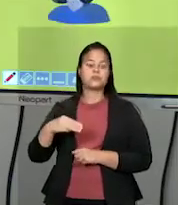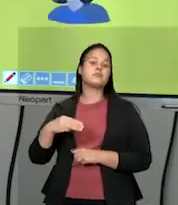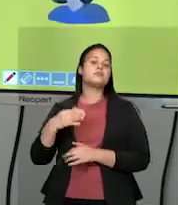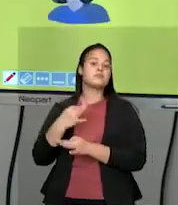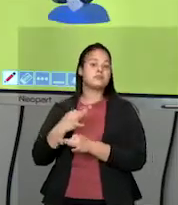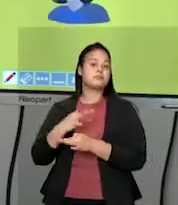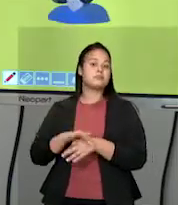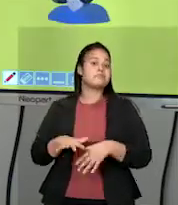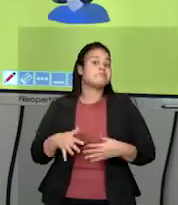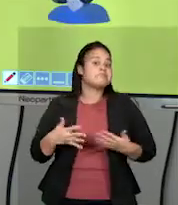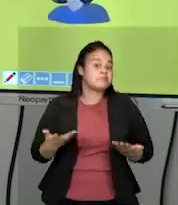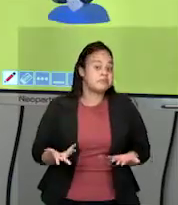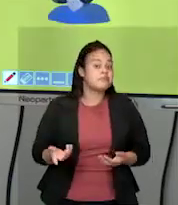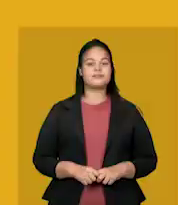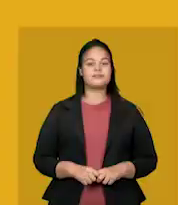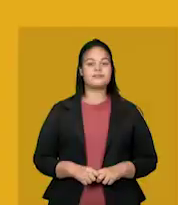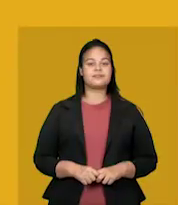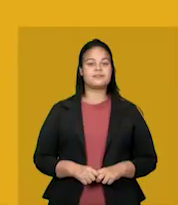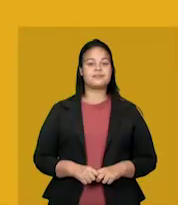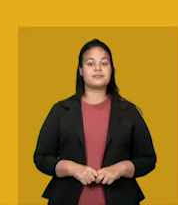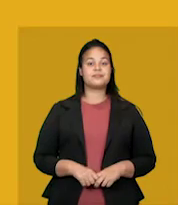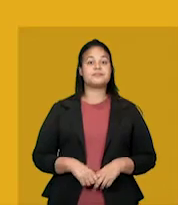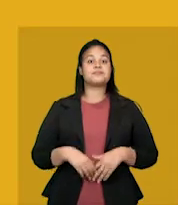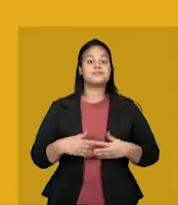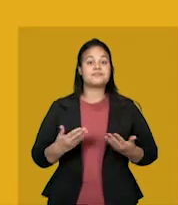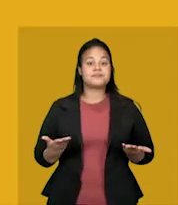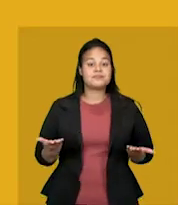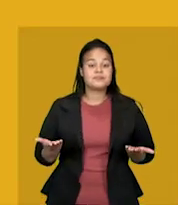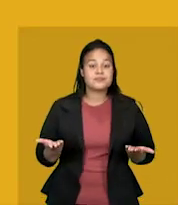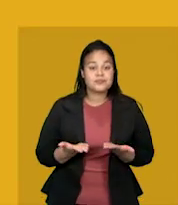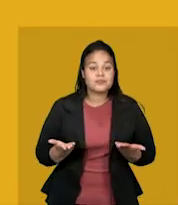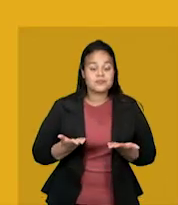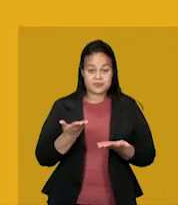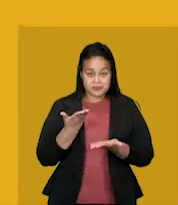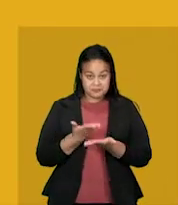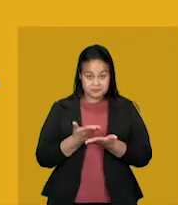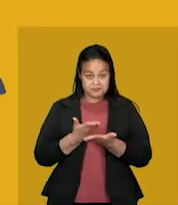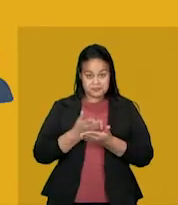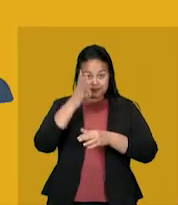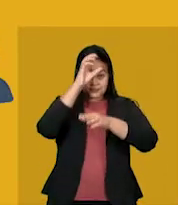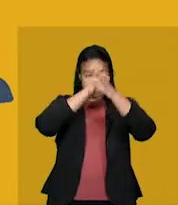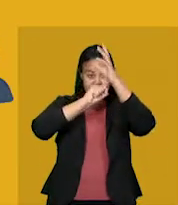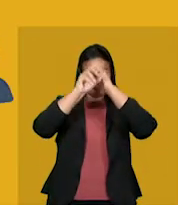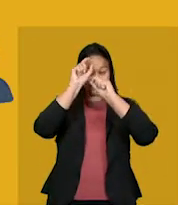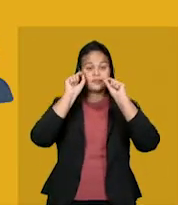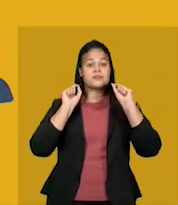Bem, recapitulando, na aula de hoje nós aprendemos